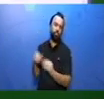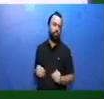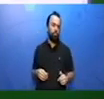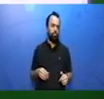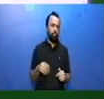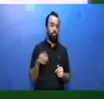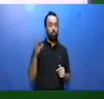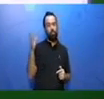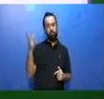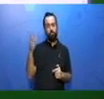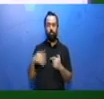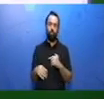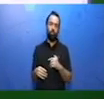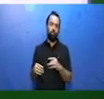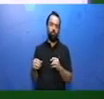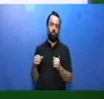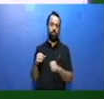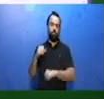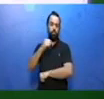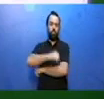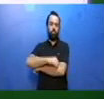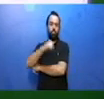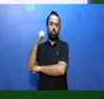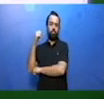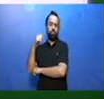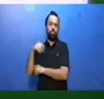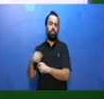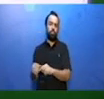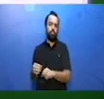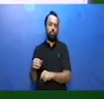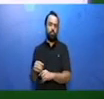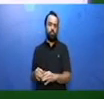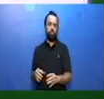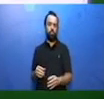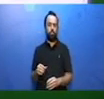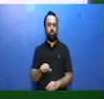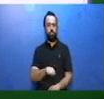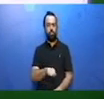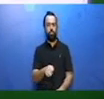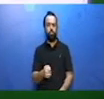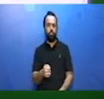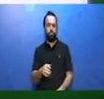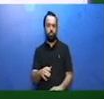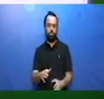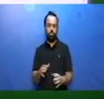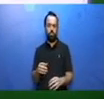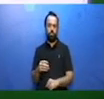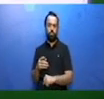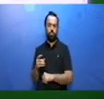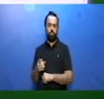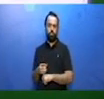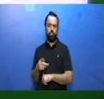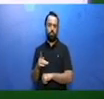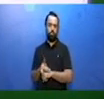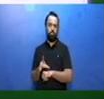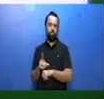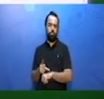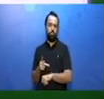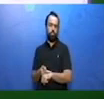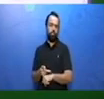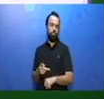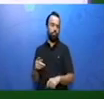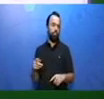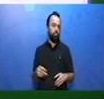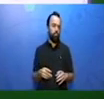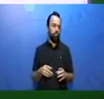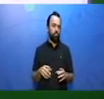estava ela, com as duas janelas da frente e o portãozinho de ferro. O jardim de 4 metros,